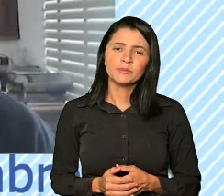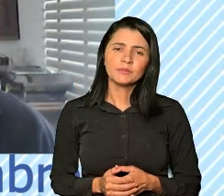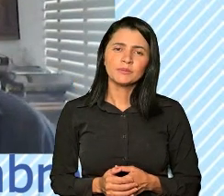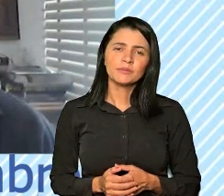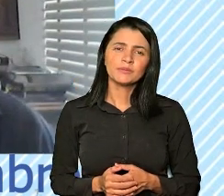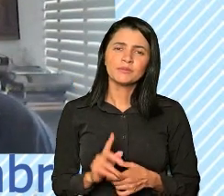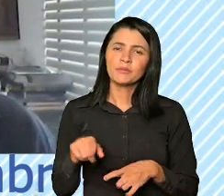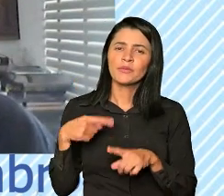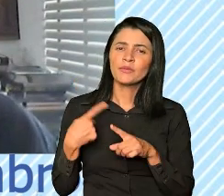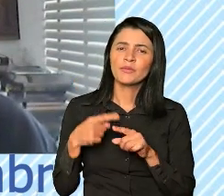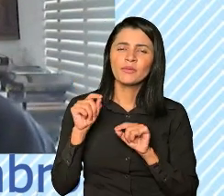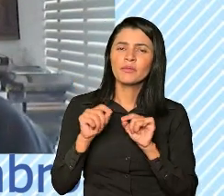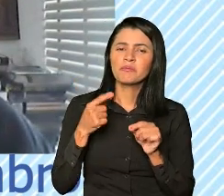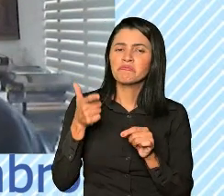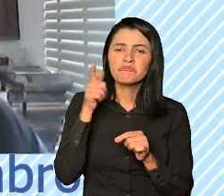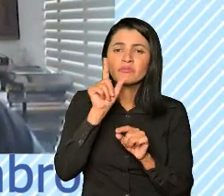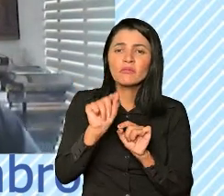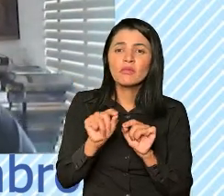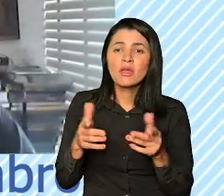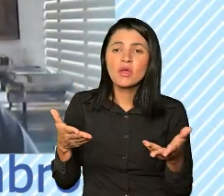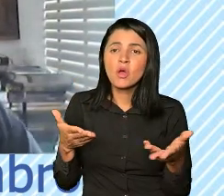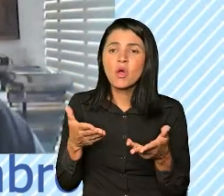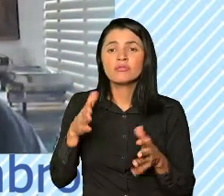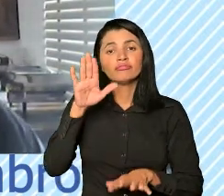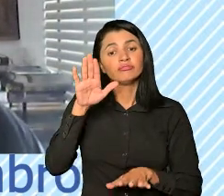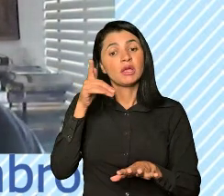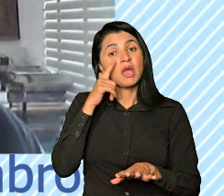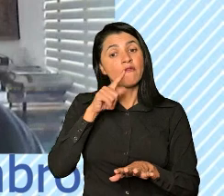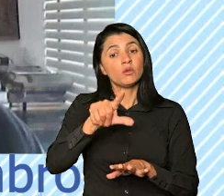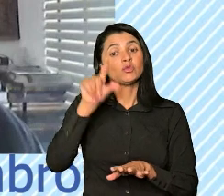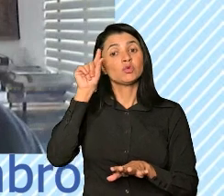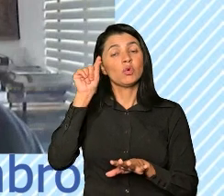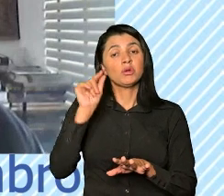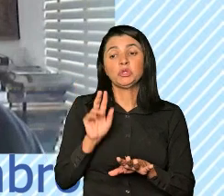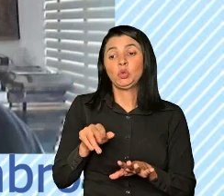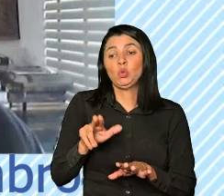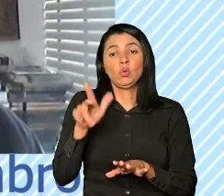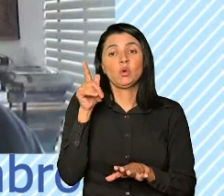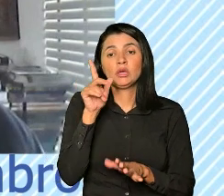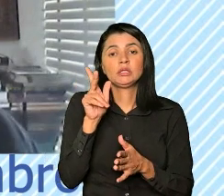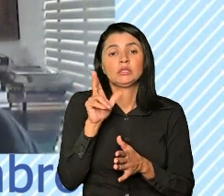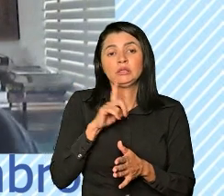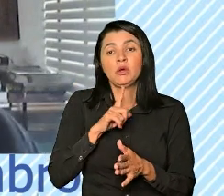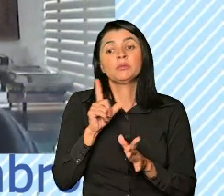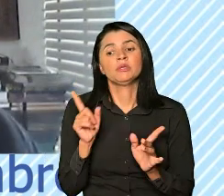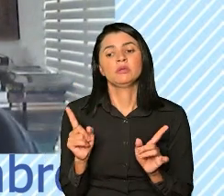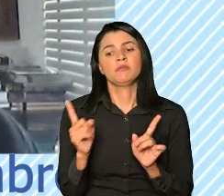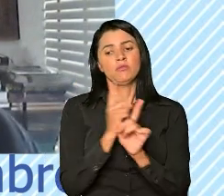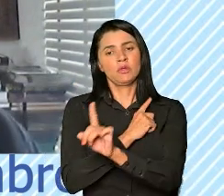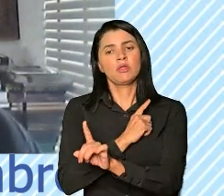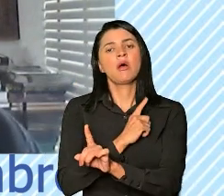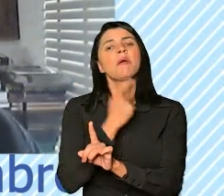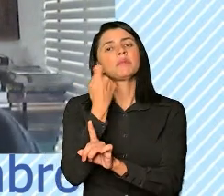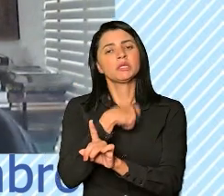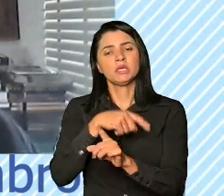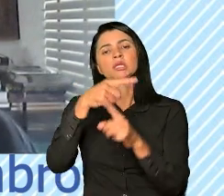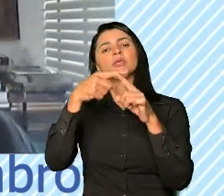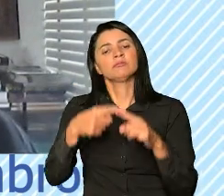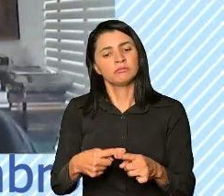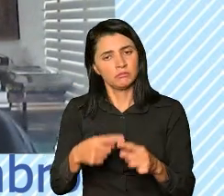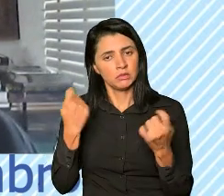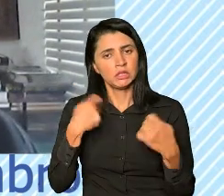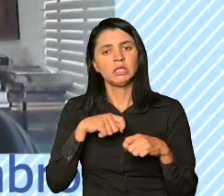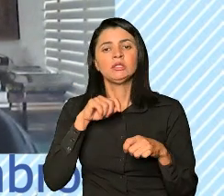que não podemos ter esse alcance agora? Talvez seja uma escolha para que a gente nunca tenha. Então, é preciso reverter essa lógica, é preciso disputar, é preciso